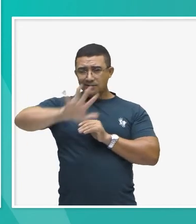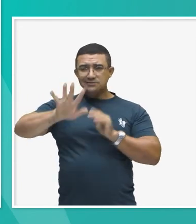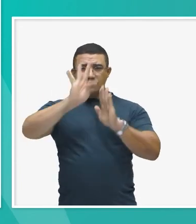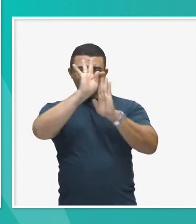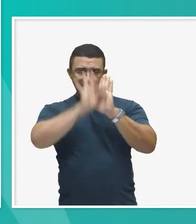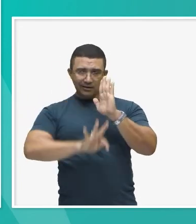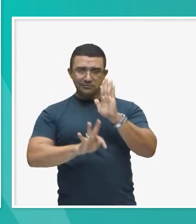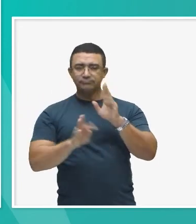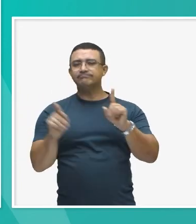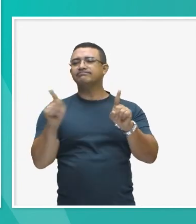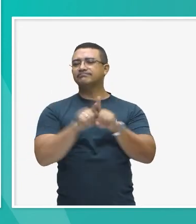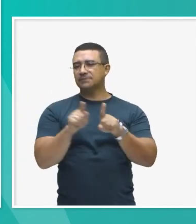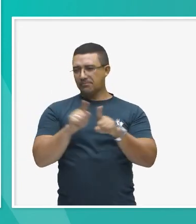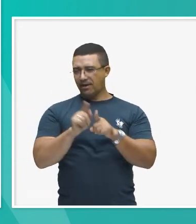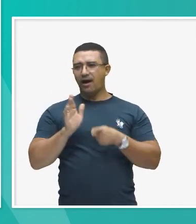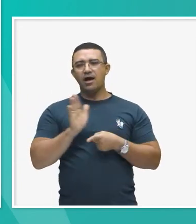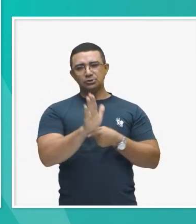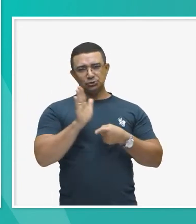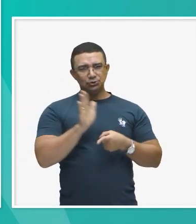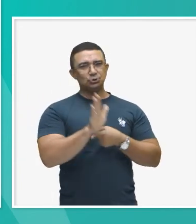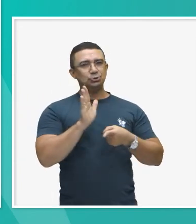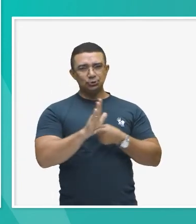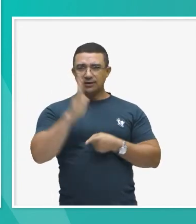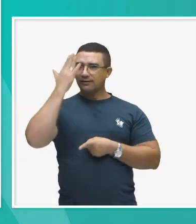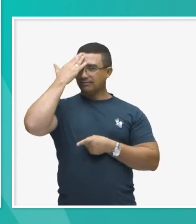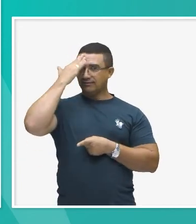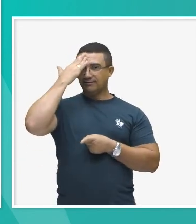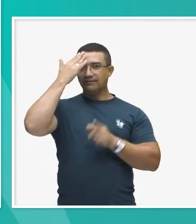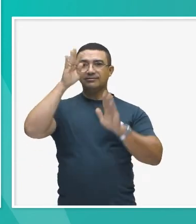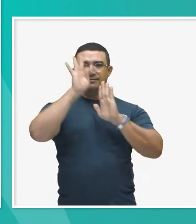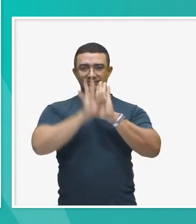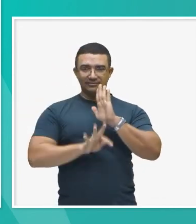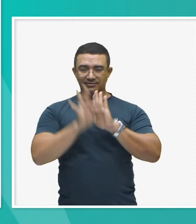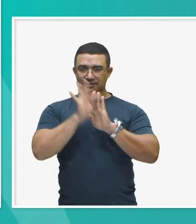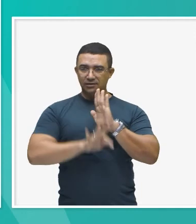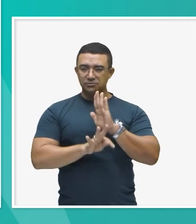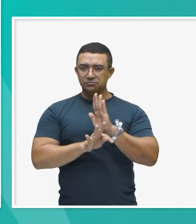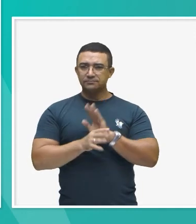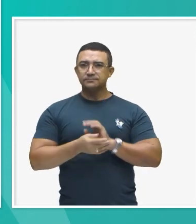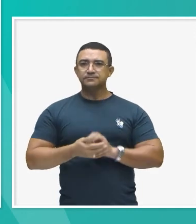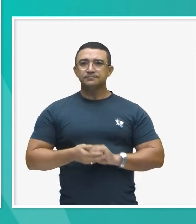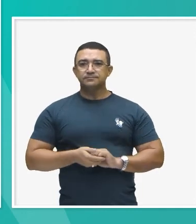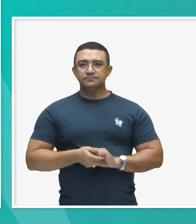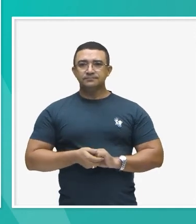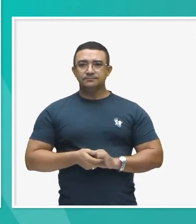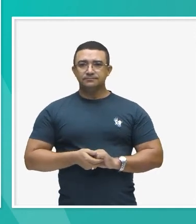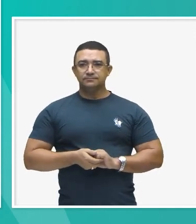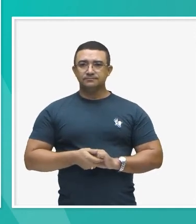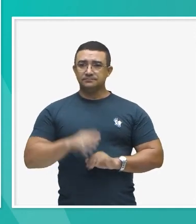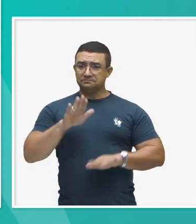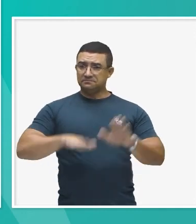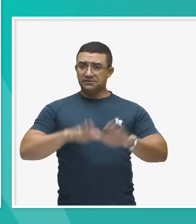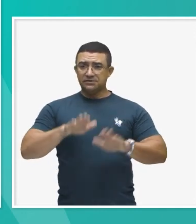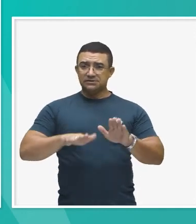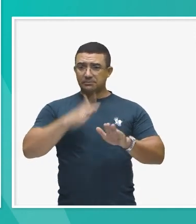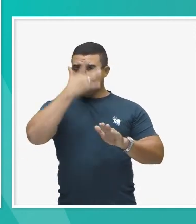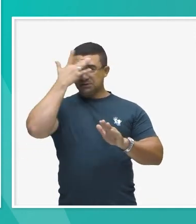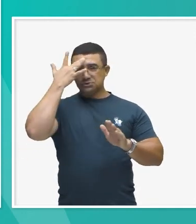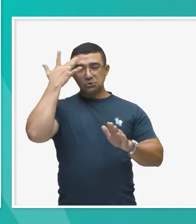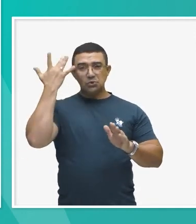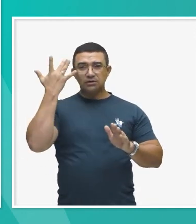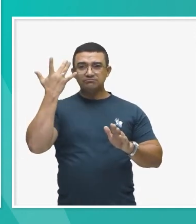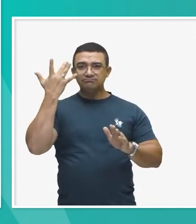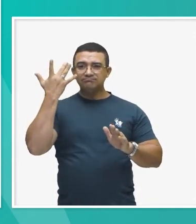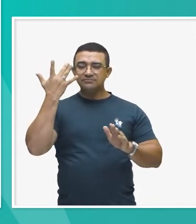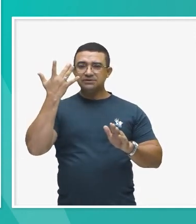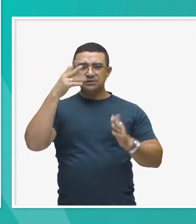vai te ajudar muito a entender o texto, né? Sem você saber, aliás, sem você ter lido ou entender,